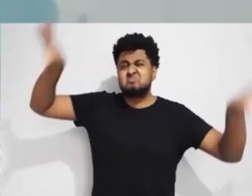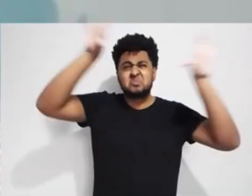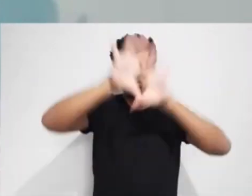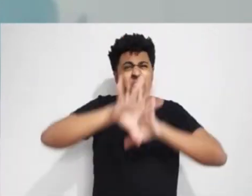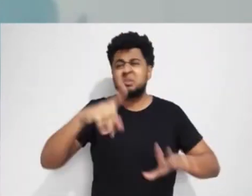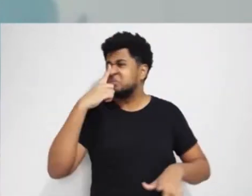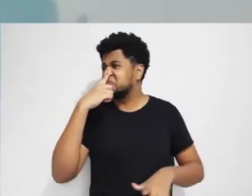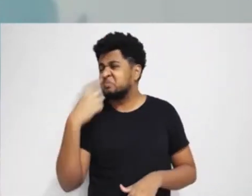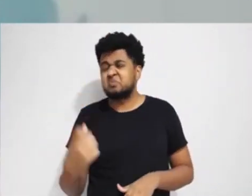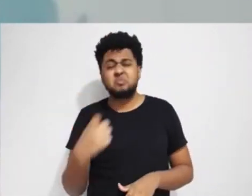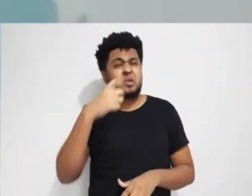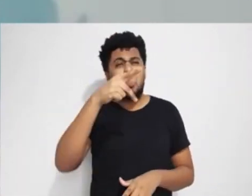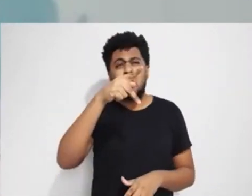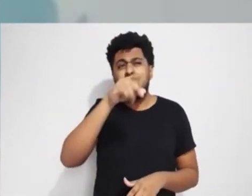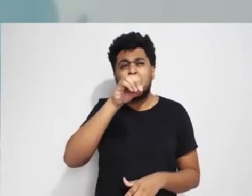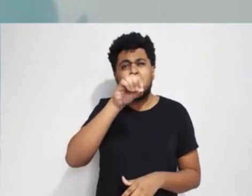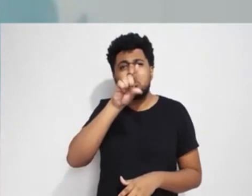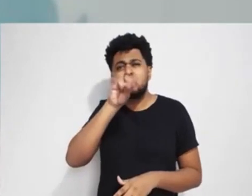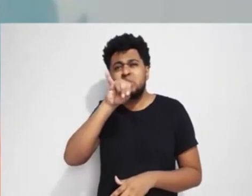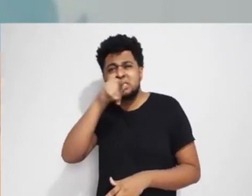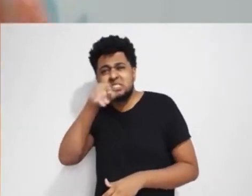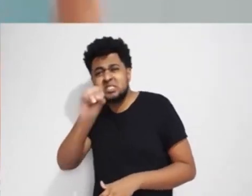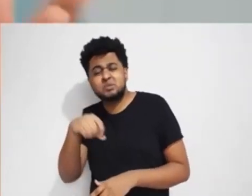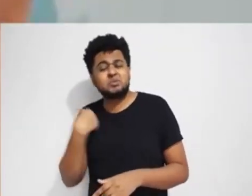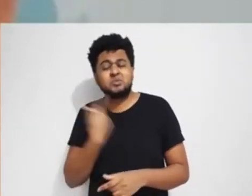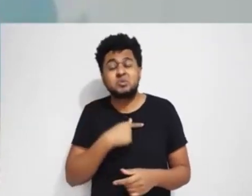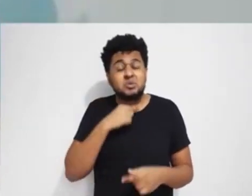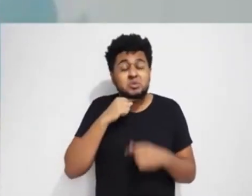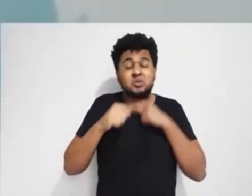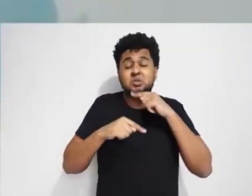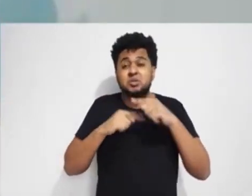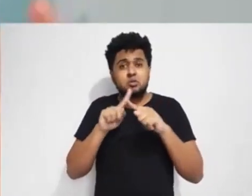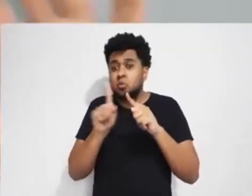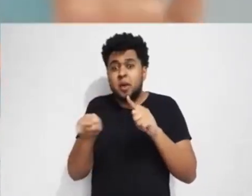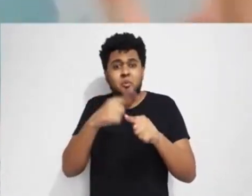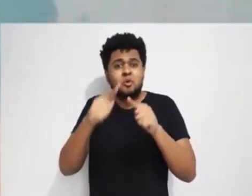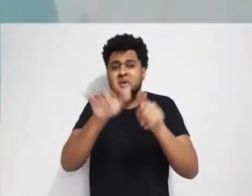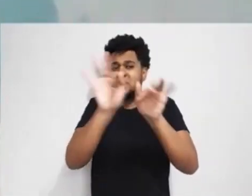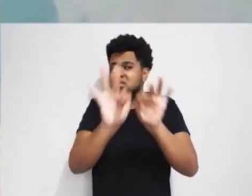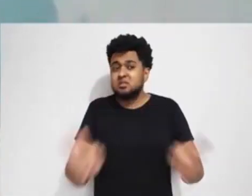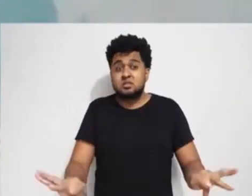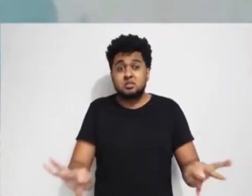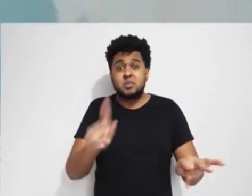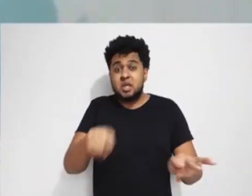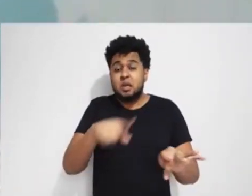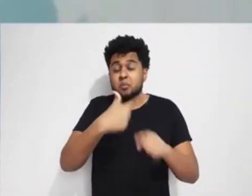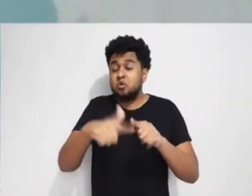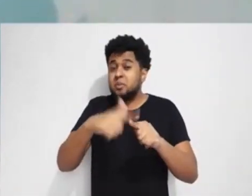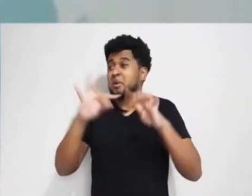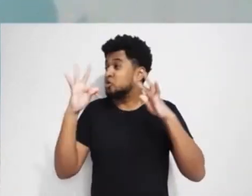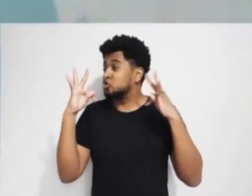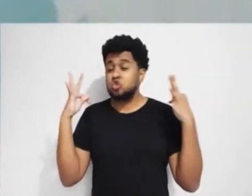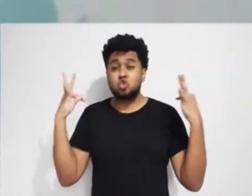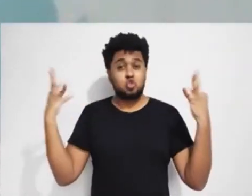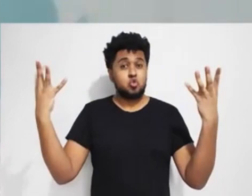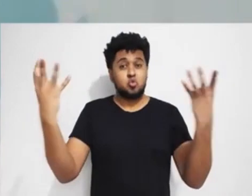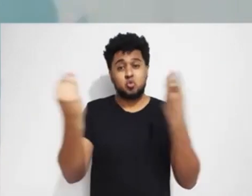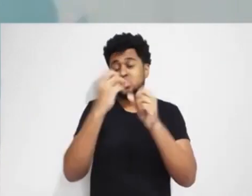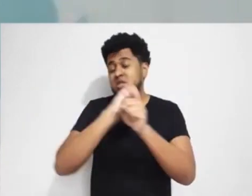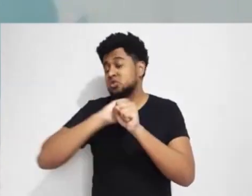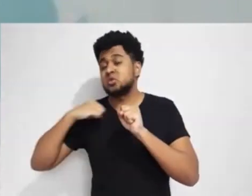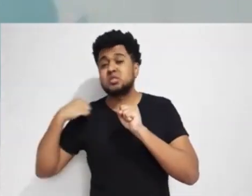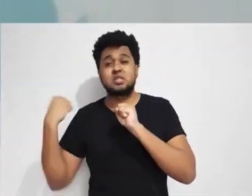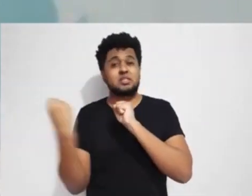não consegue ainda lidar de maneira eficaz, mas não é problema simples, é um problema que toda a sociedade, a modo do que ocorreu